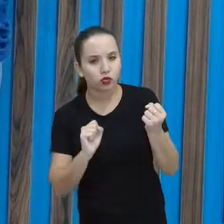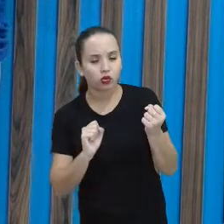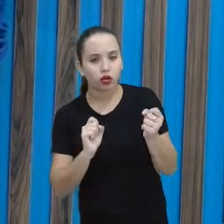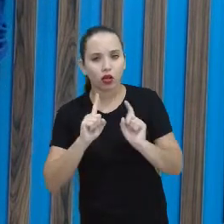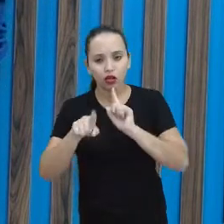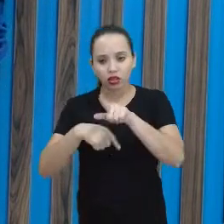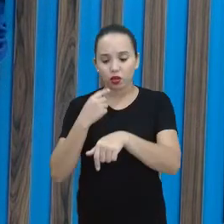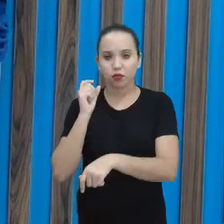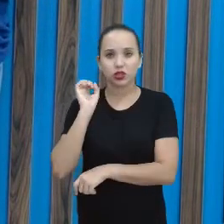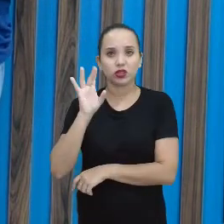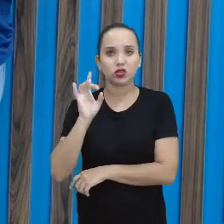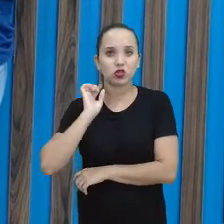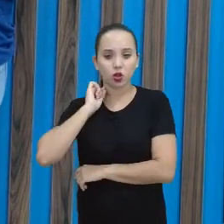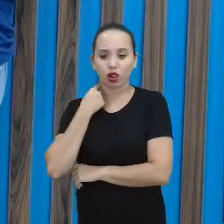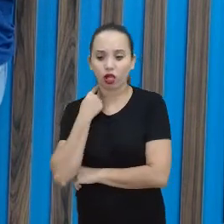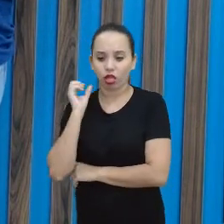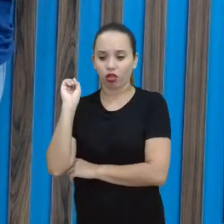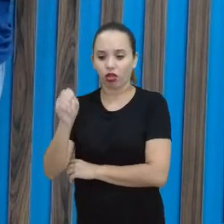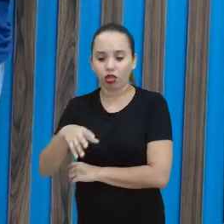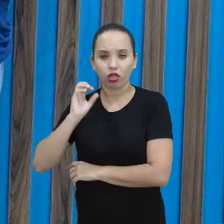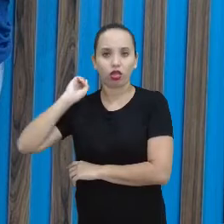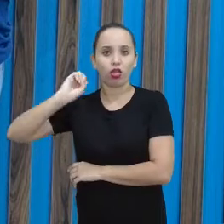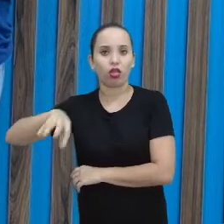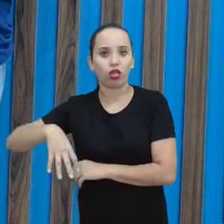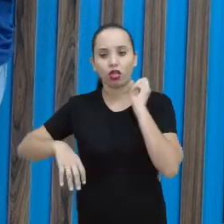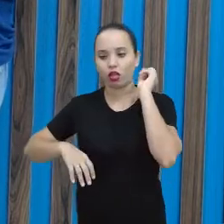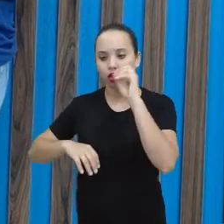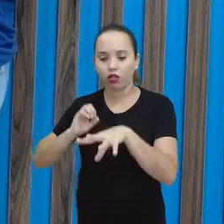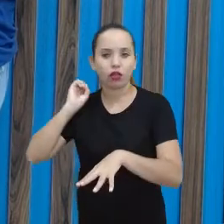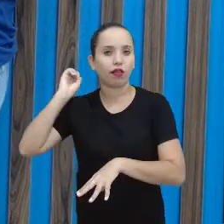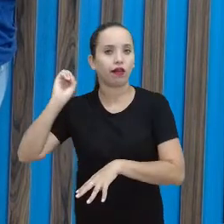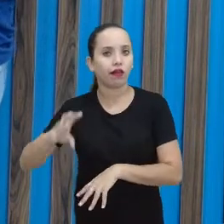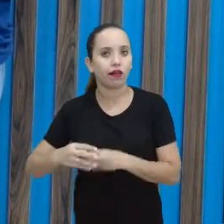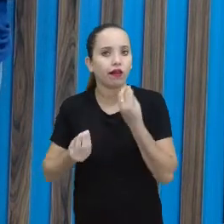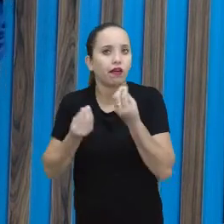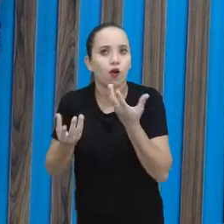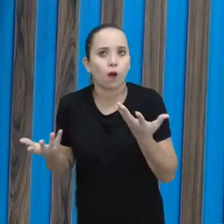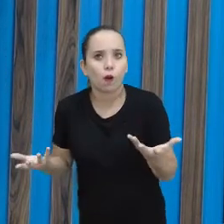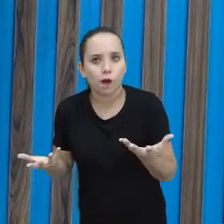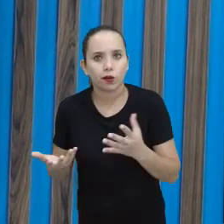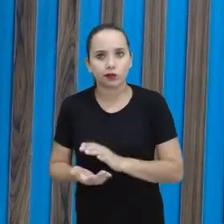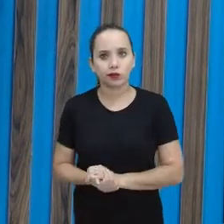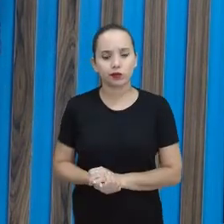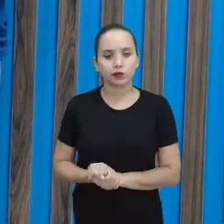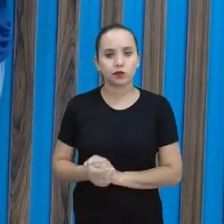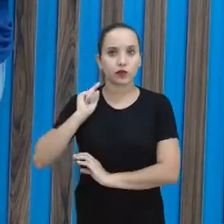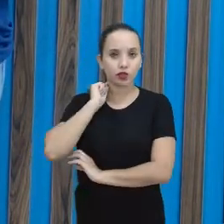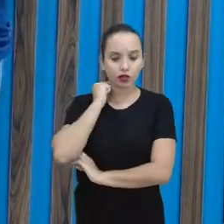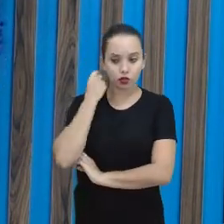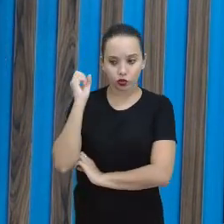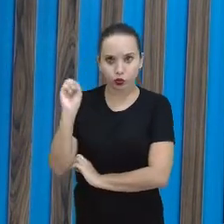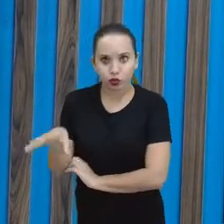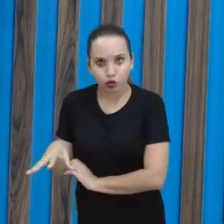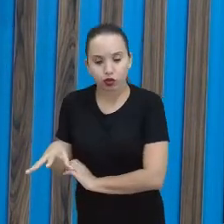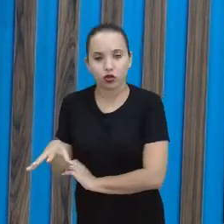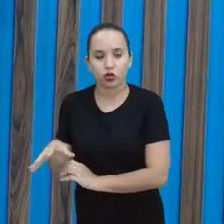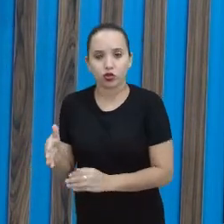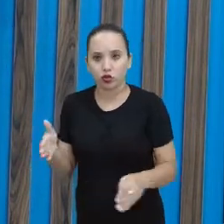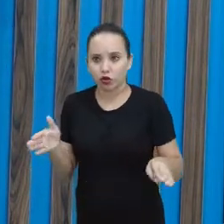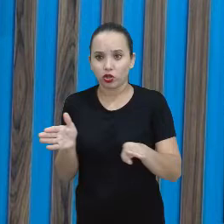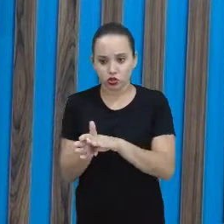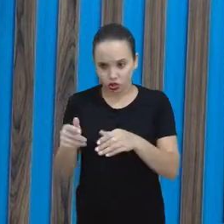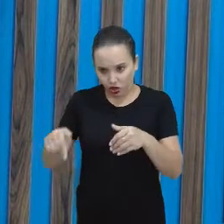terminam jogando resíduos dentro dos nossos rios. E esses resíduos param nos nossos